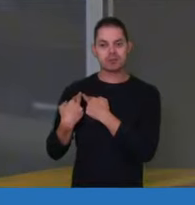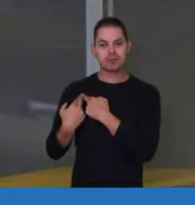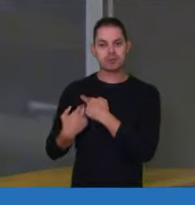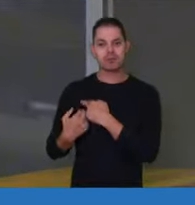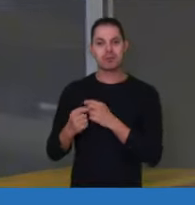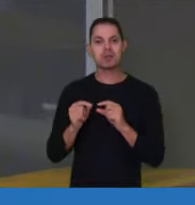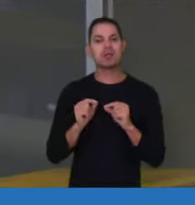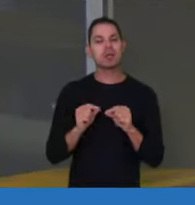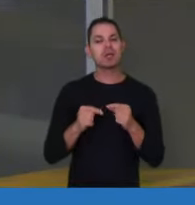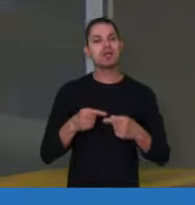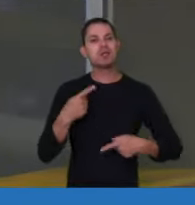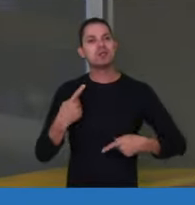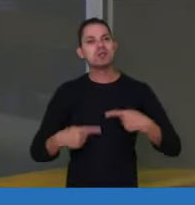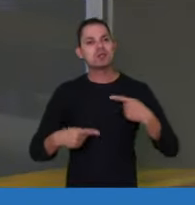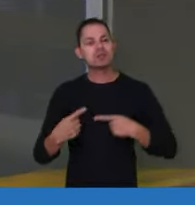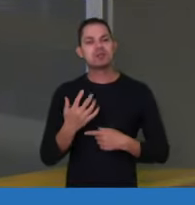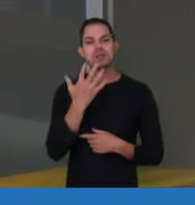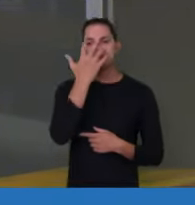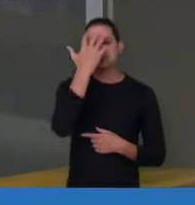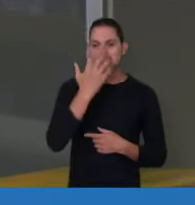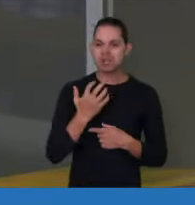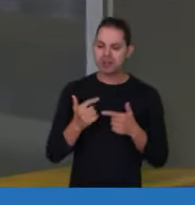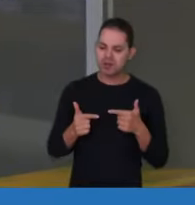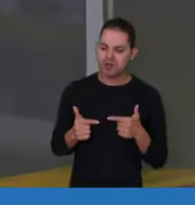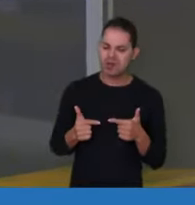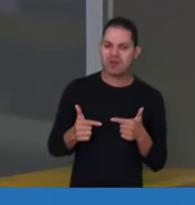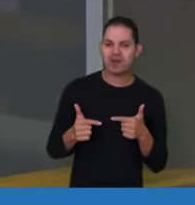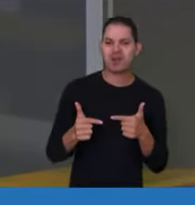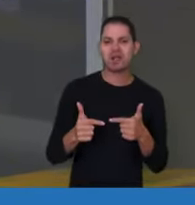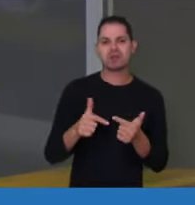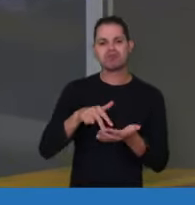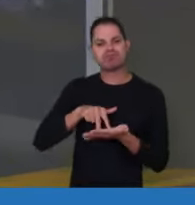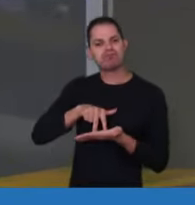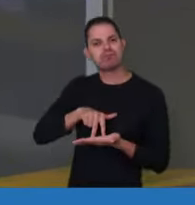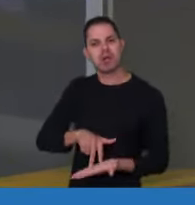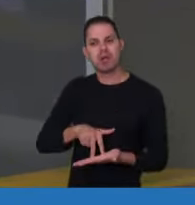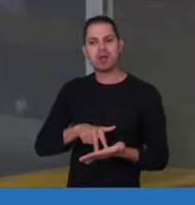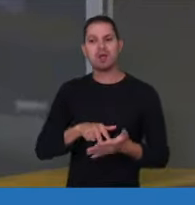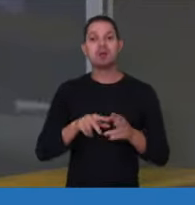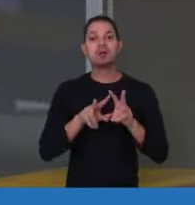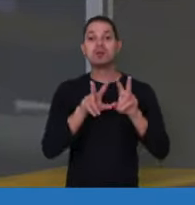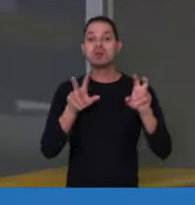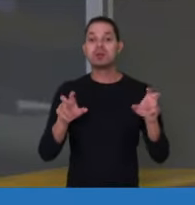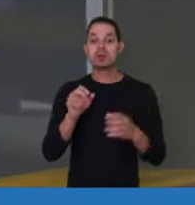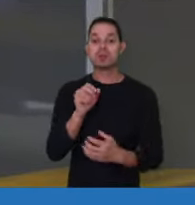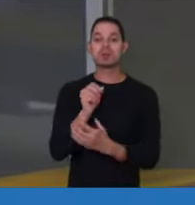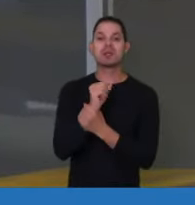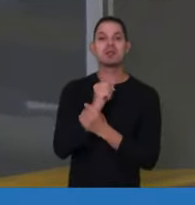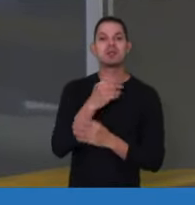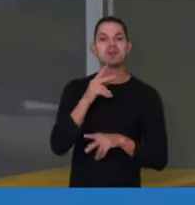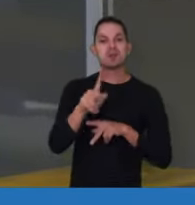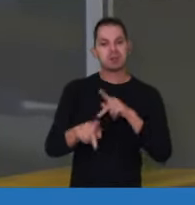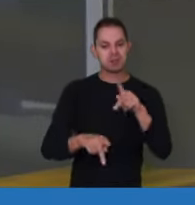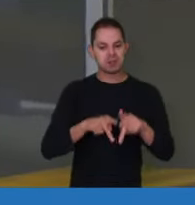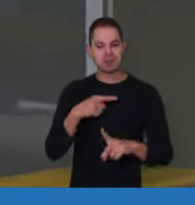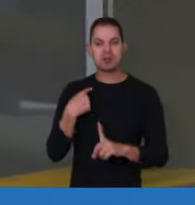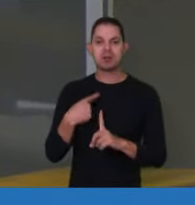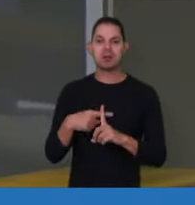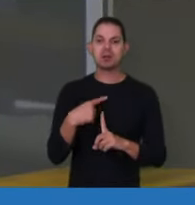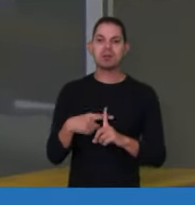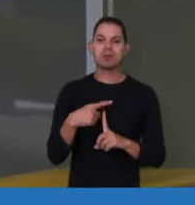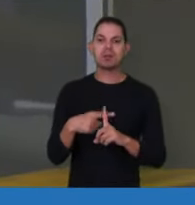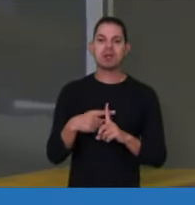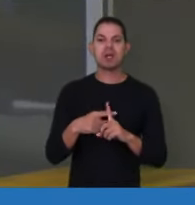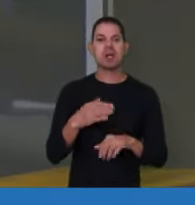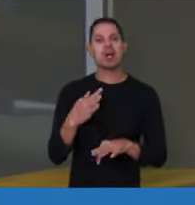de discutir com seriedade e enfrentar com determinação o tema da segurança pública, porque nós não podemos mais